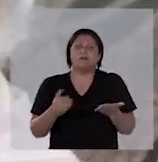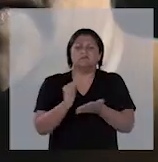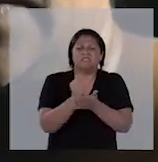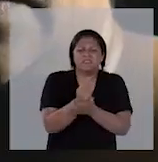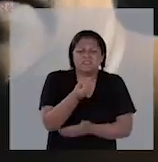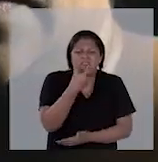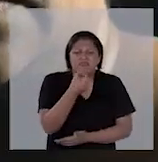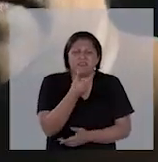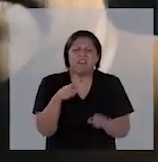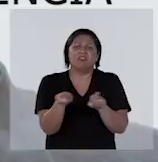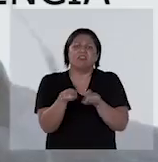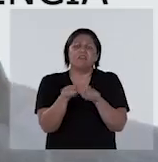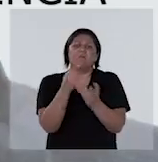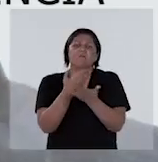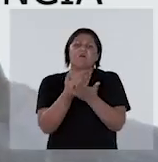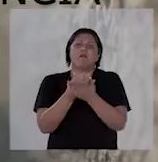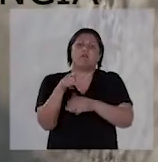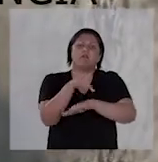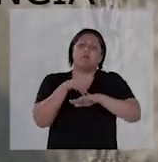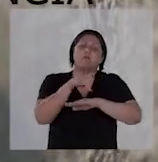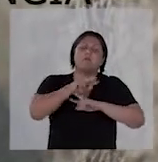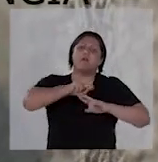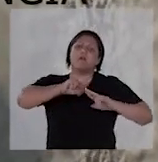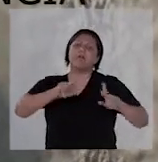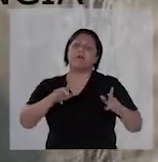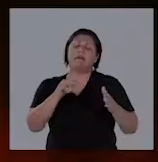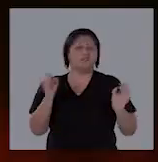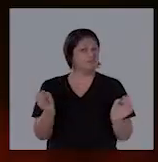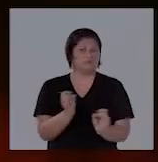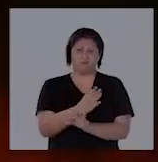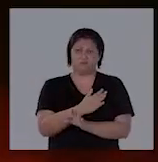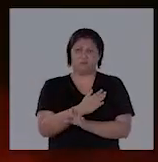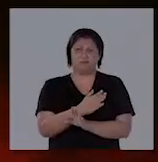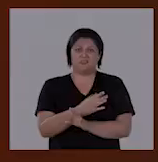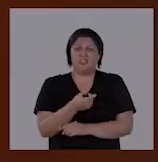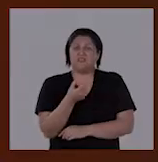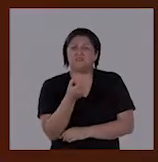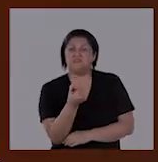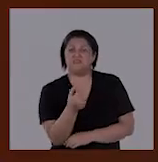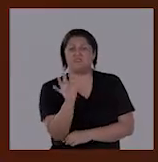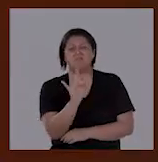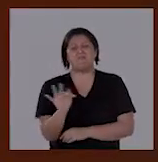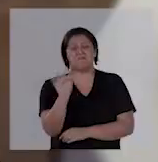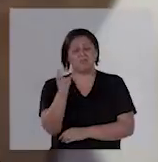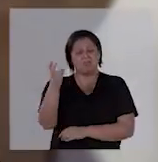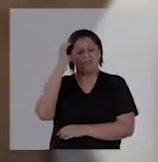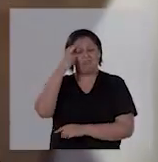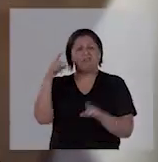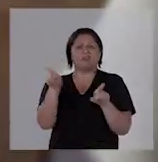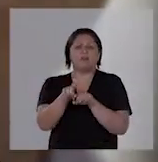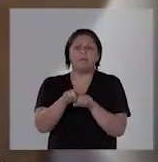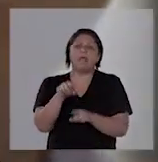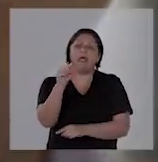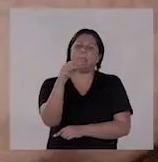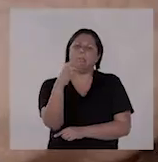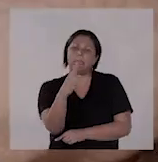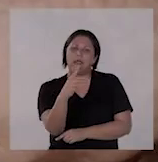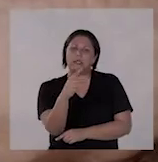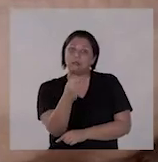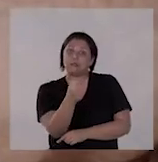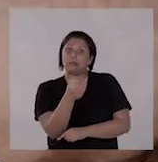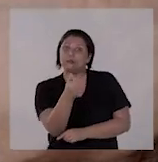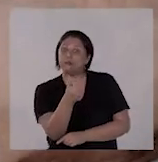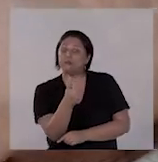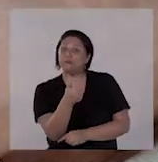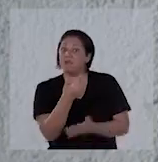médicos as farmácias populares e o ciência sem fronteiras cortou verbas da cultura das universidades e